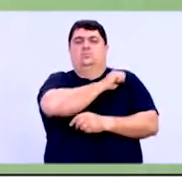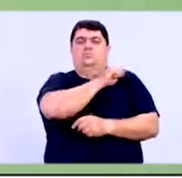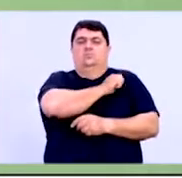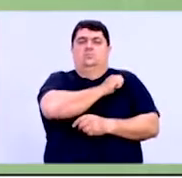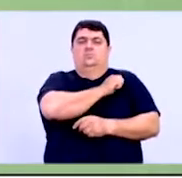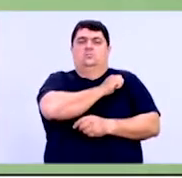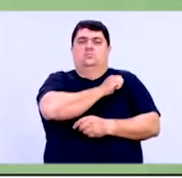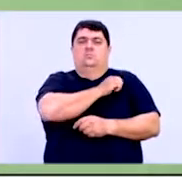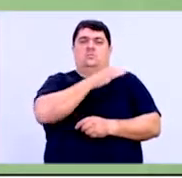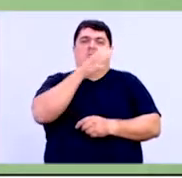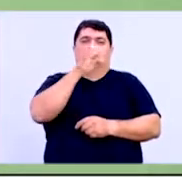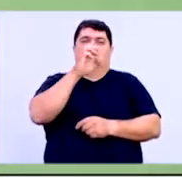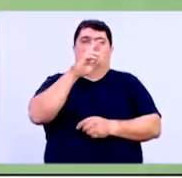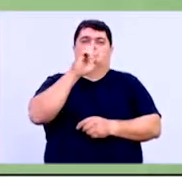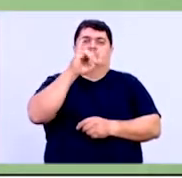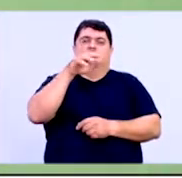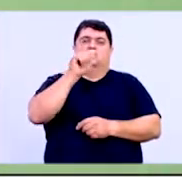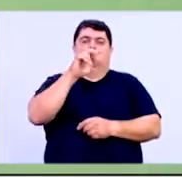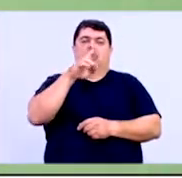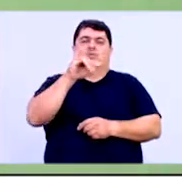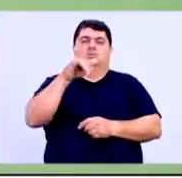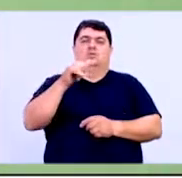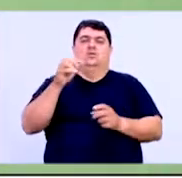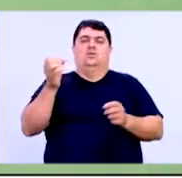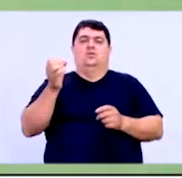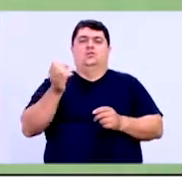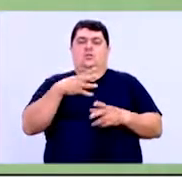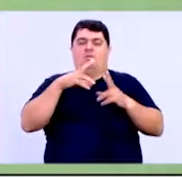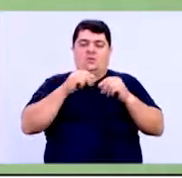de Cerejeiras, Nova Brasilândia,